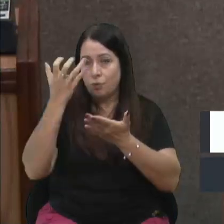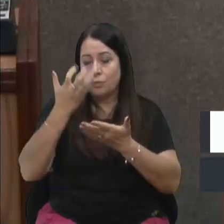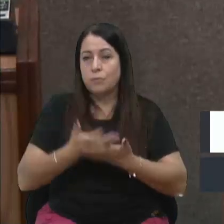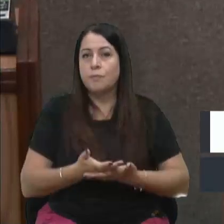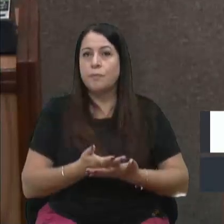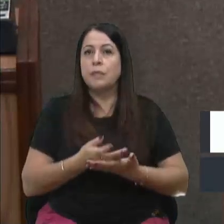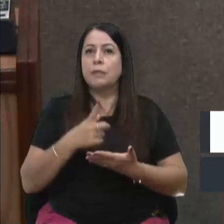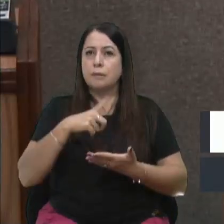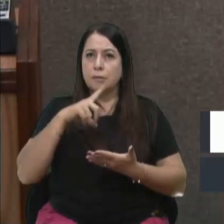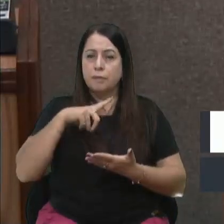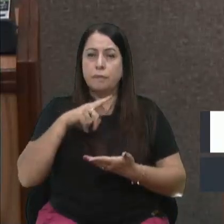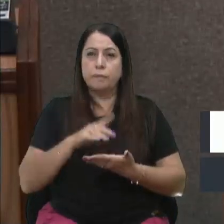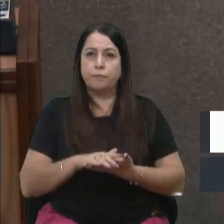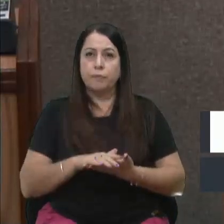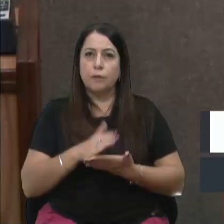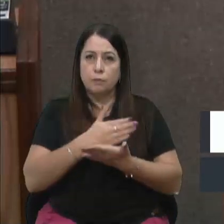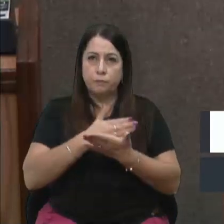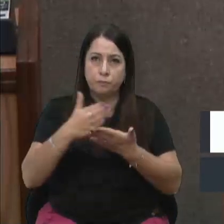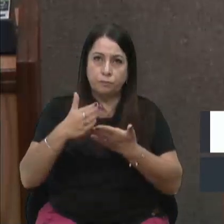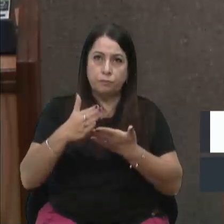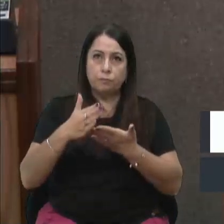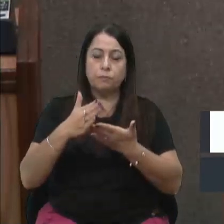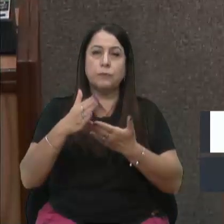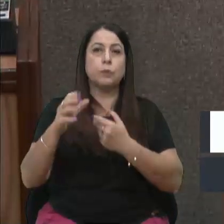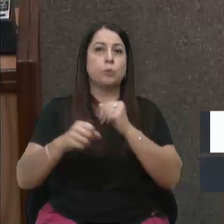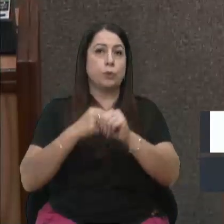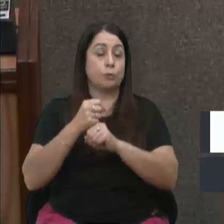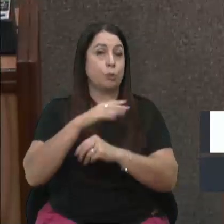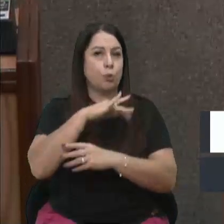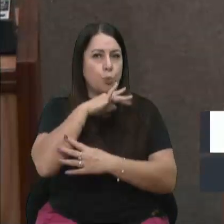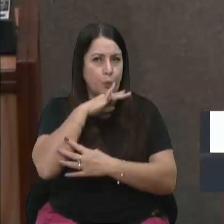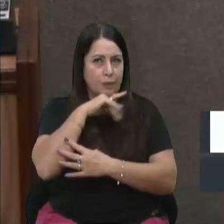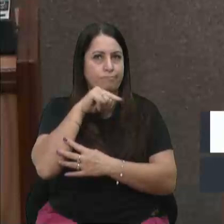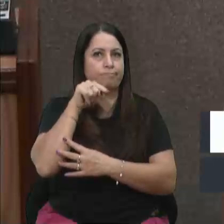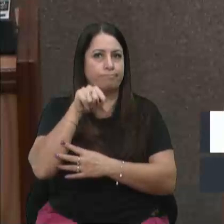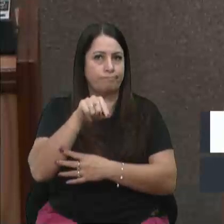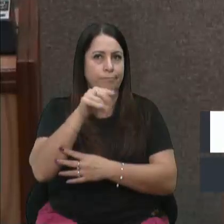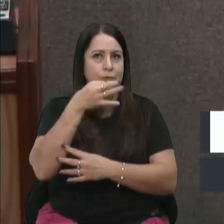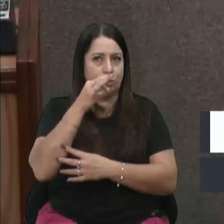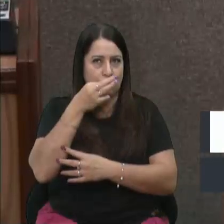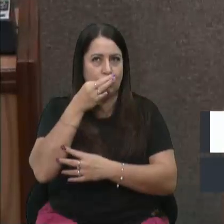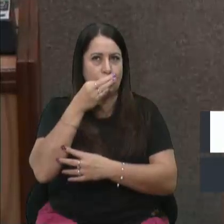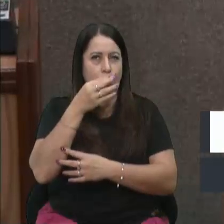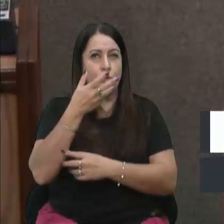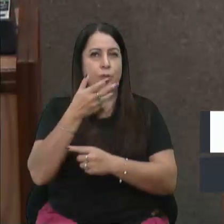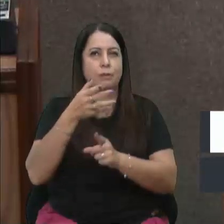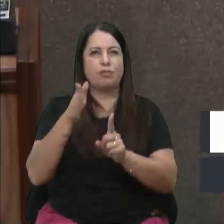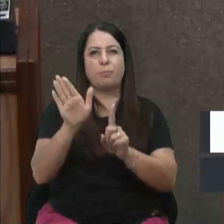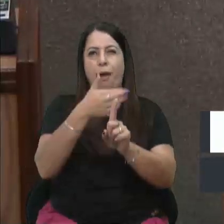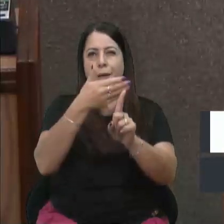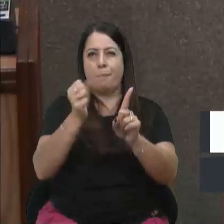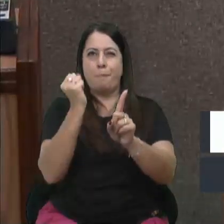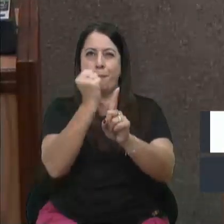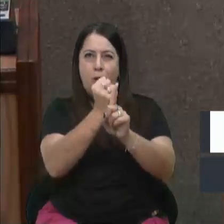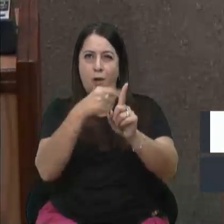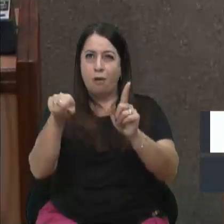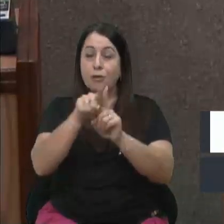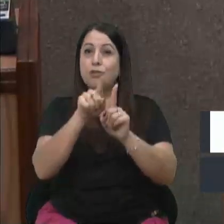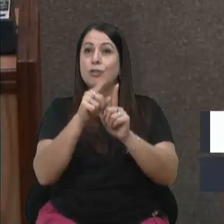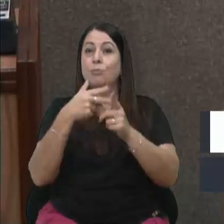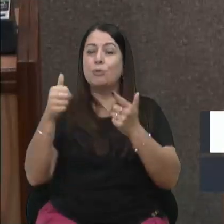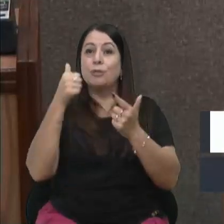a gente teve, né, um início de ano muito ruim aqui em Caxias do Sul, com bastante feminicídios, com bastante